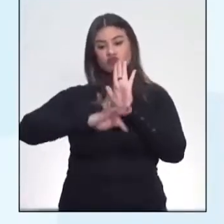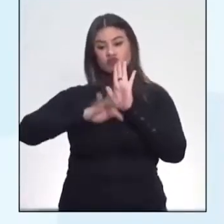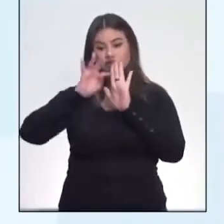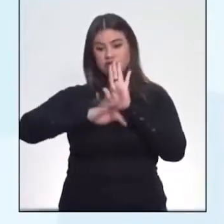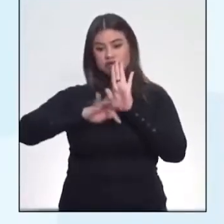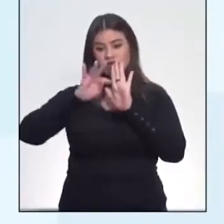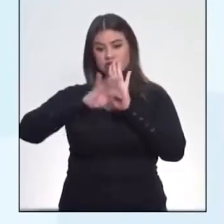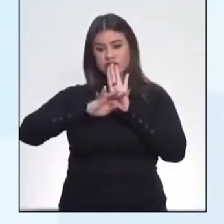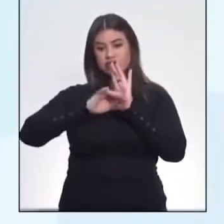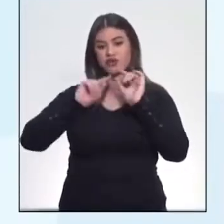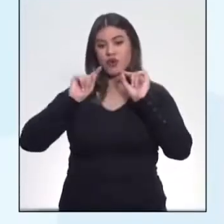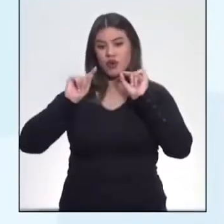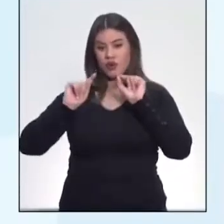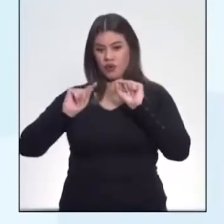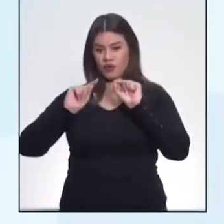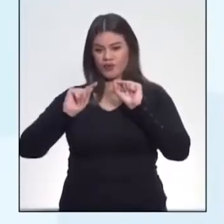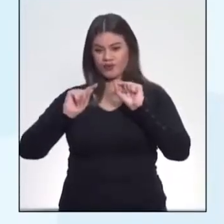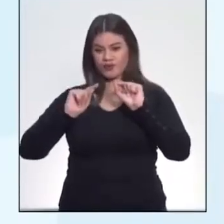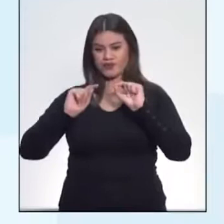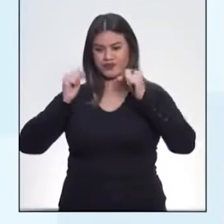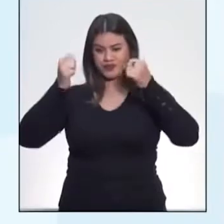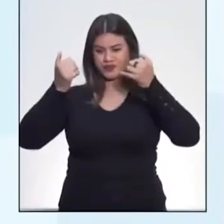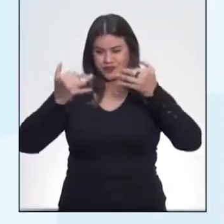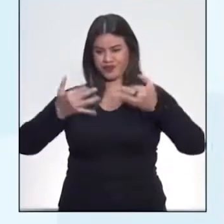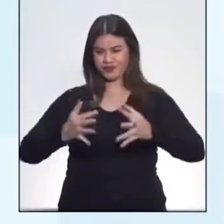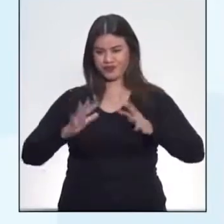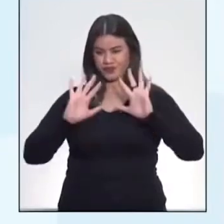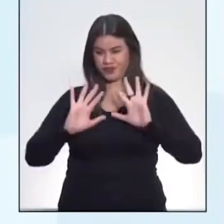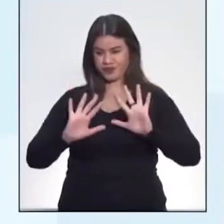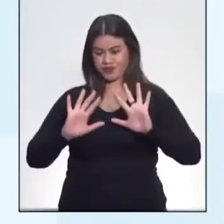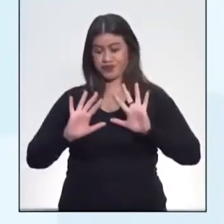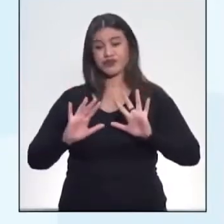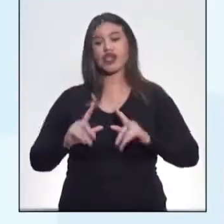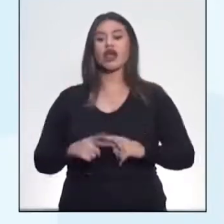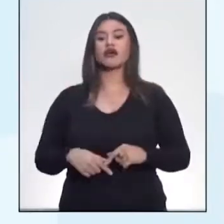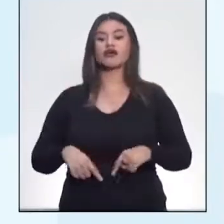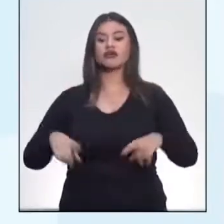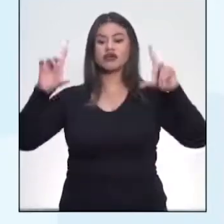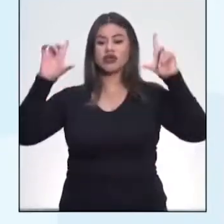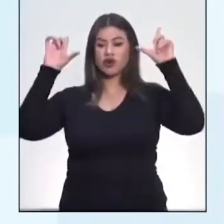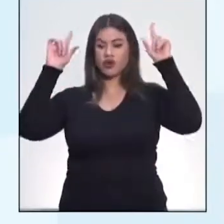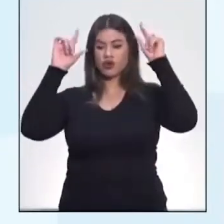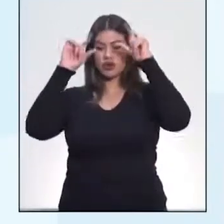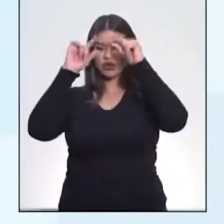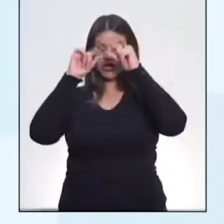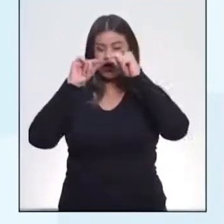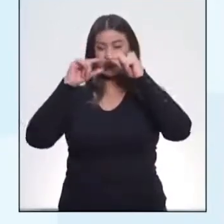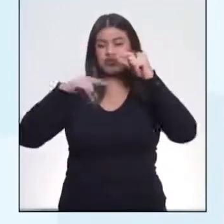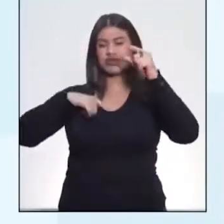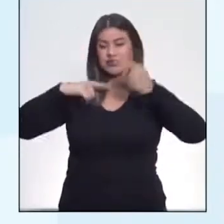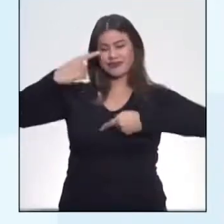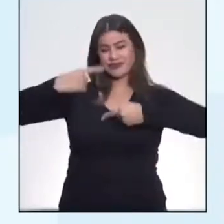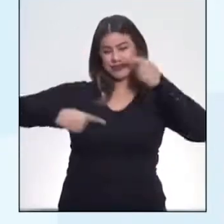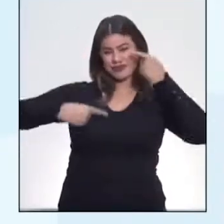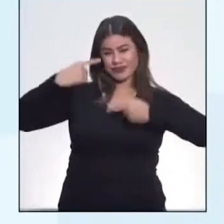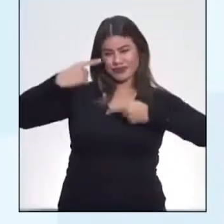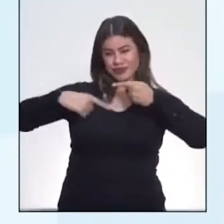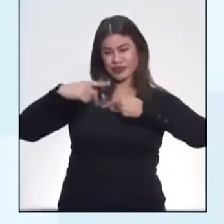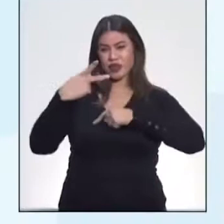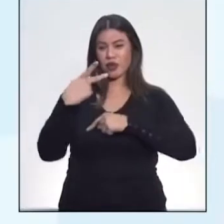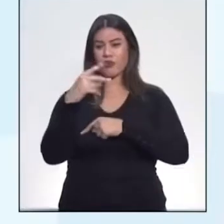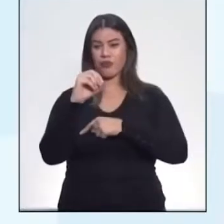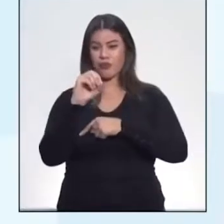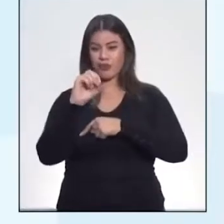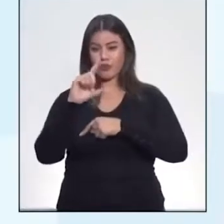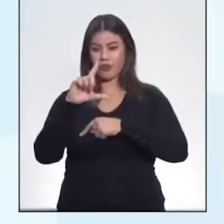eu vou te interessa usar ele agora nessa nessa explicação aqui então os gregos tinham vários conflitos entre si as poles guerreavam entre